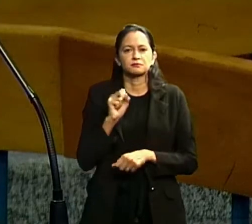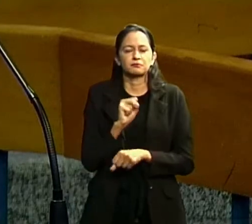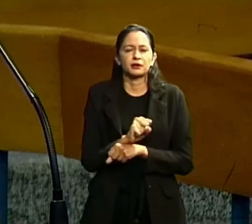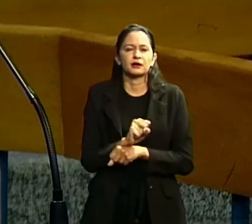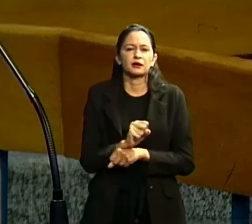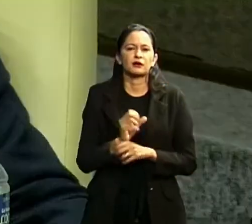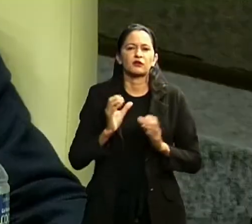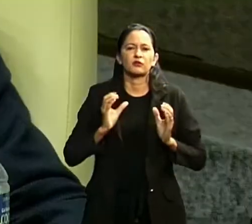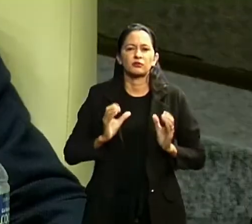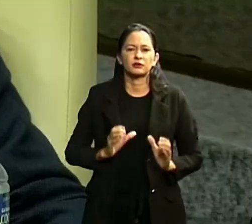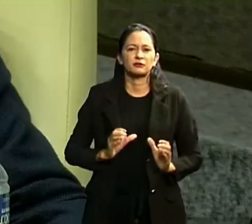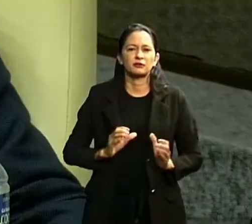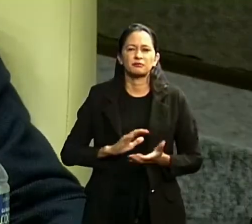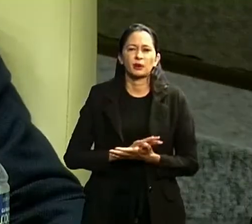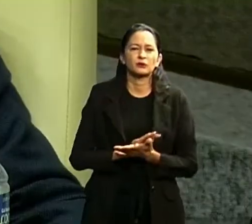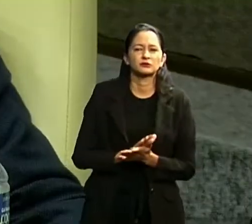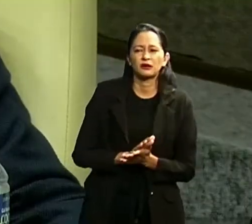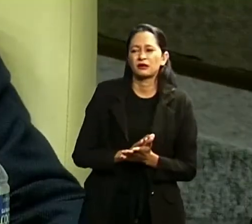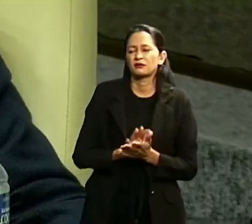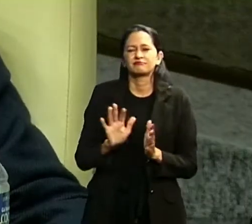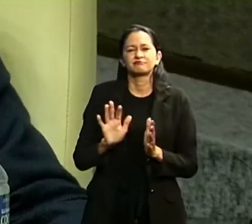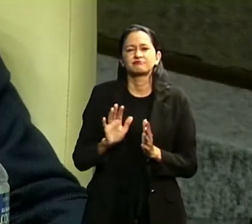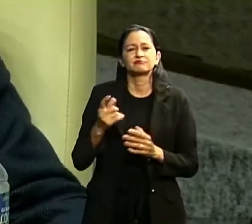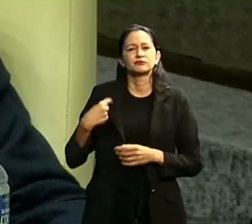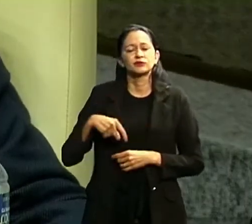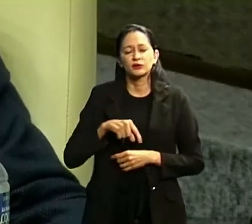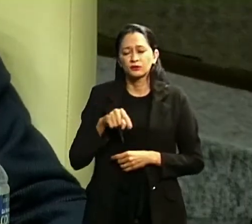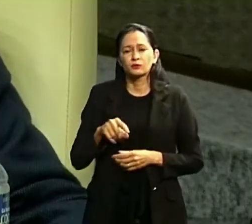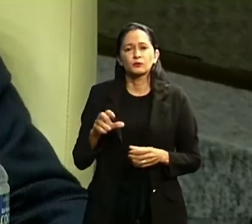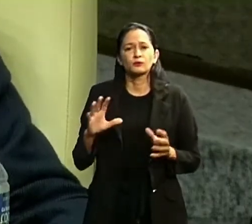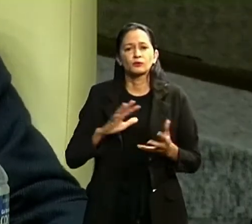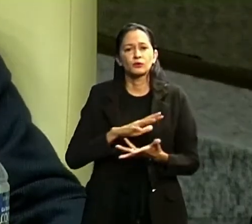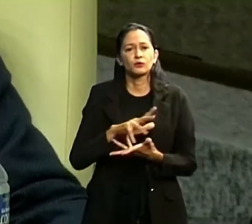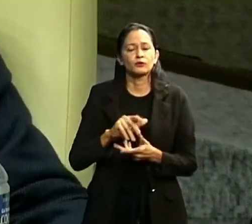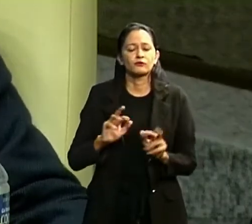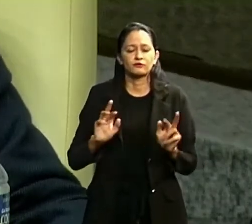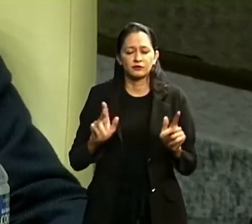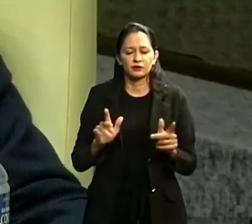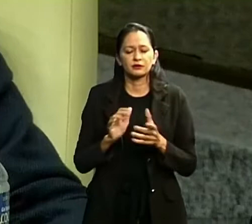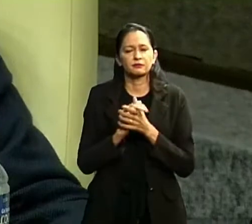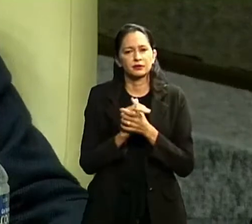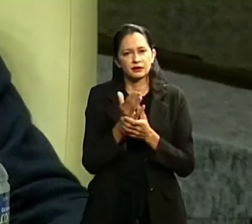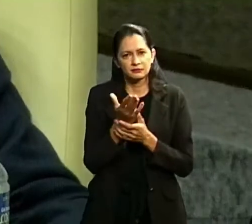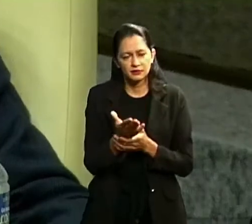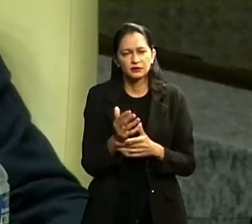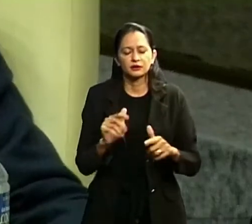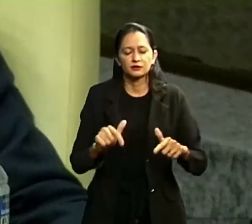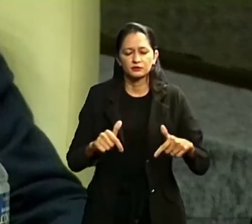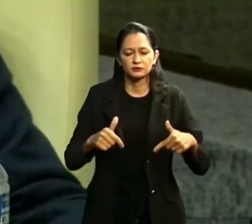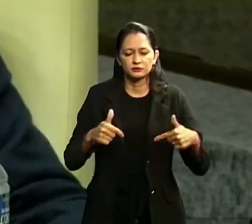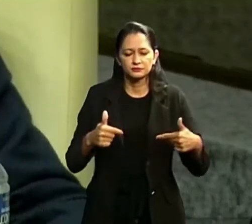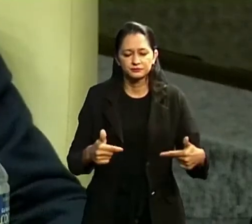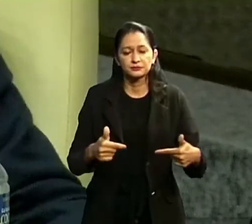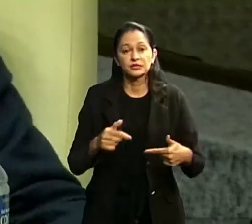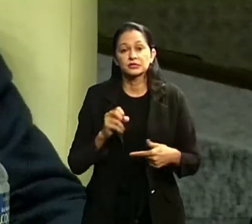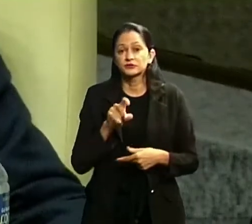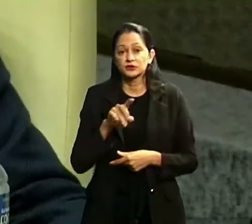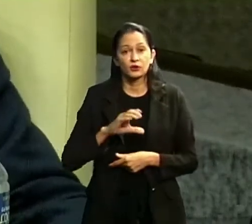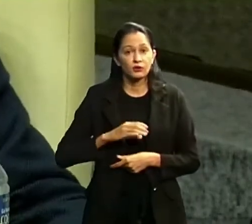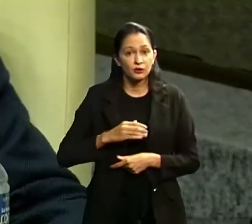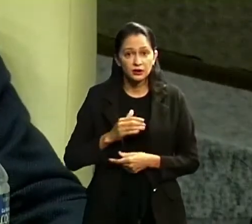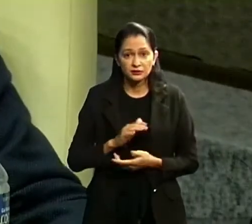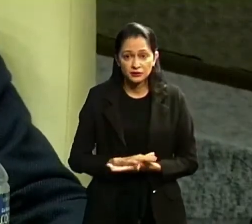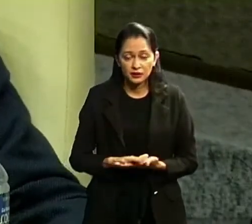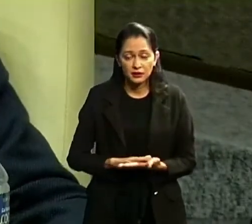no país. Nós estamos no século XXI, nós não podemos passar por isso mais. Parabéns. E essa é a luta. Se ela não tivesse essa coragem,